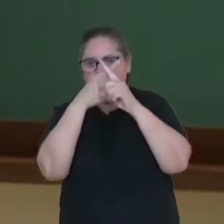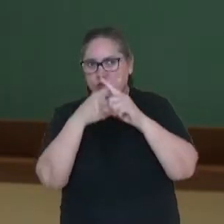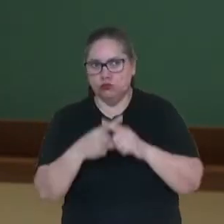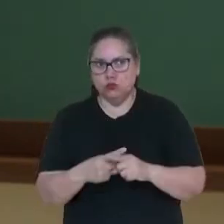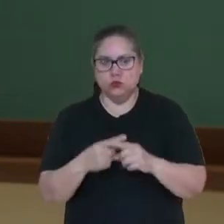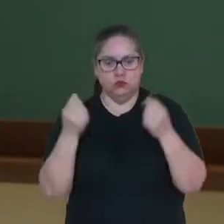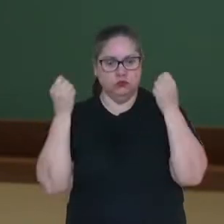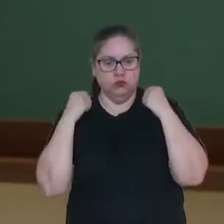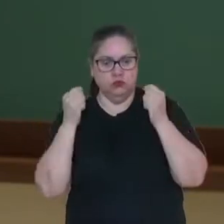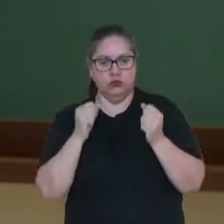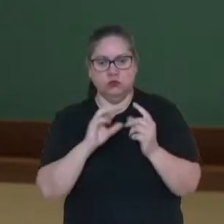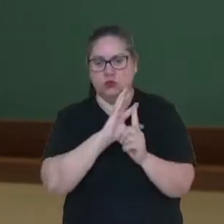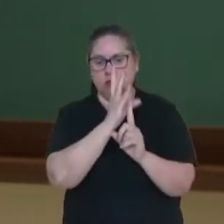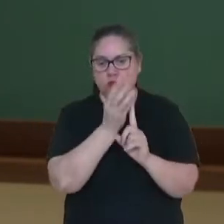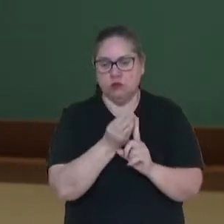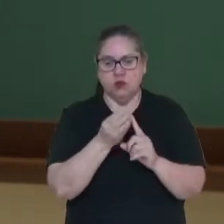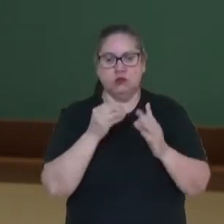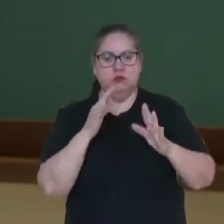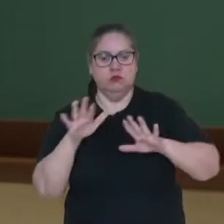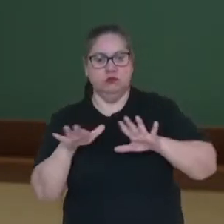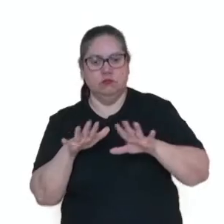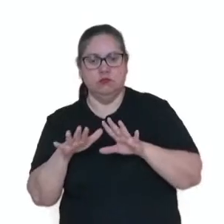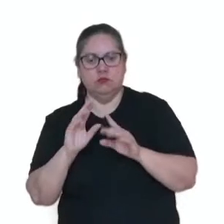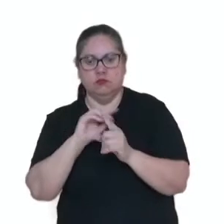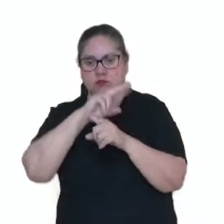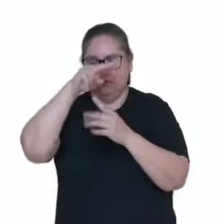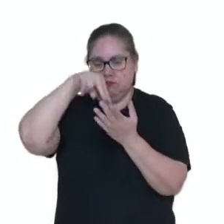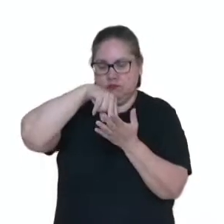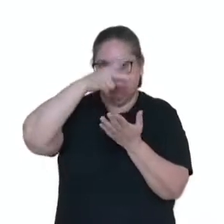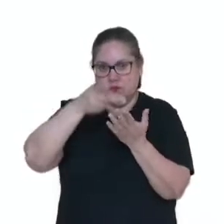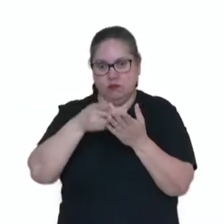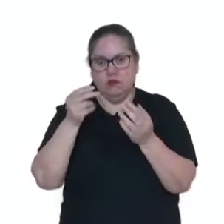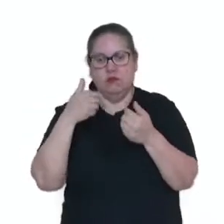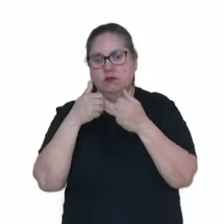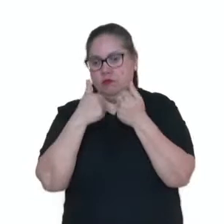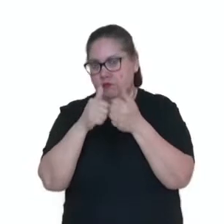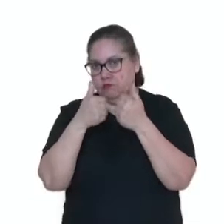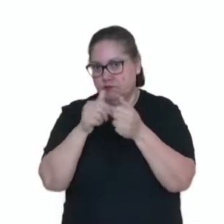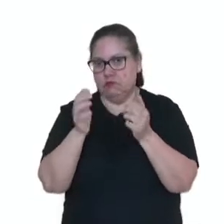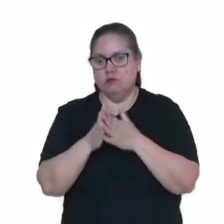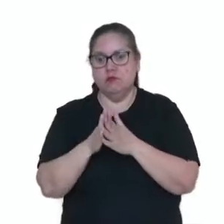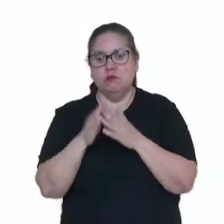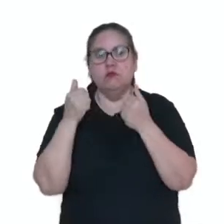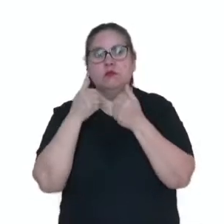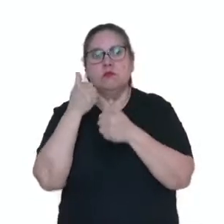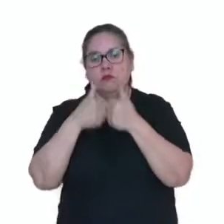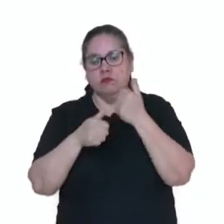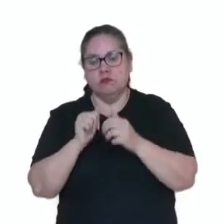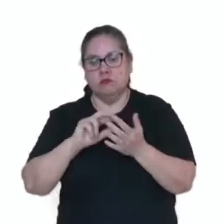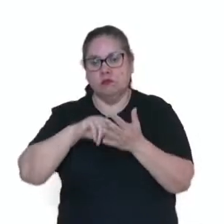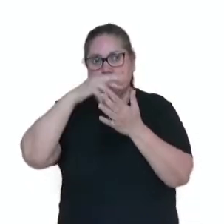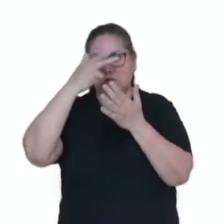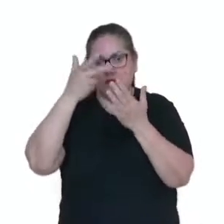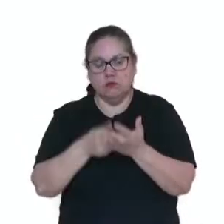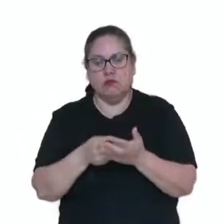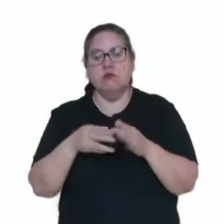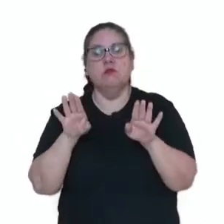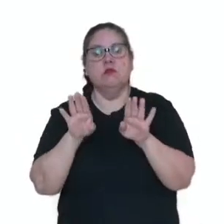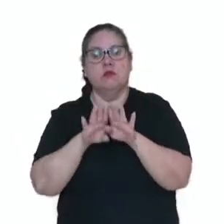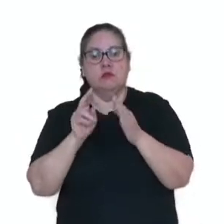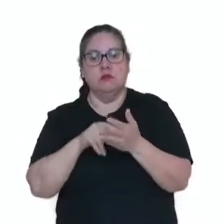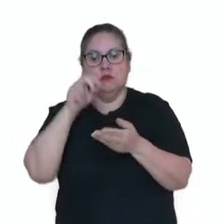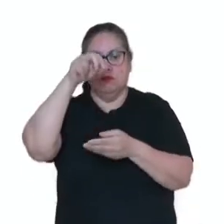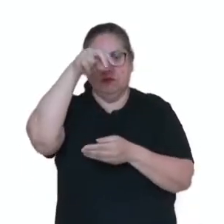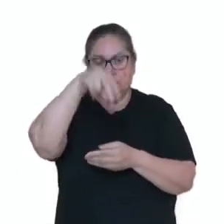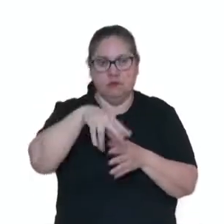como ginástica artística, rítmica, aeróbica, esportiva, esportes acrobáticos e também a ginástica de